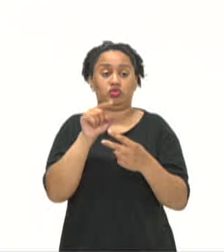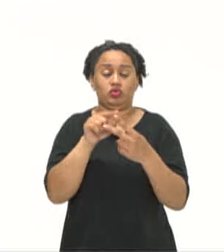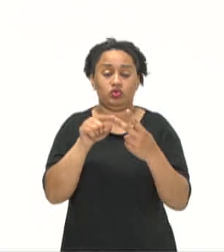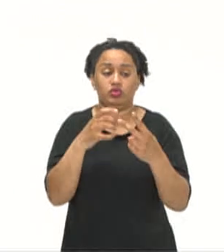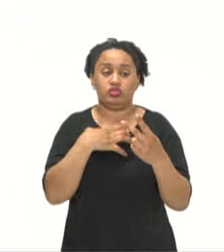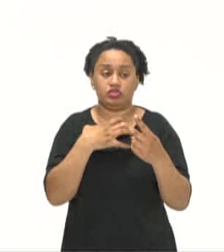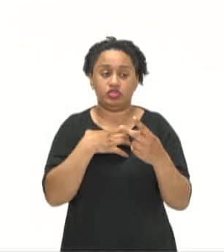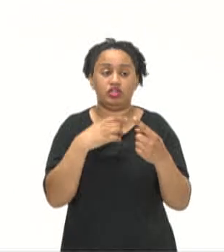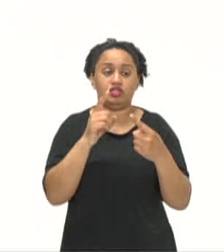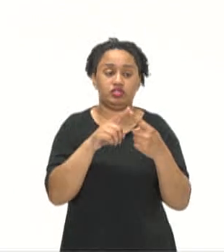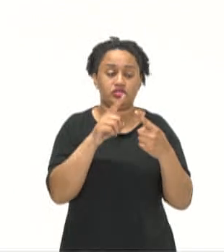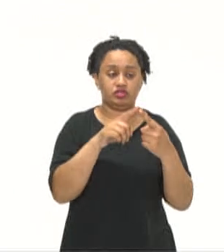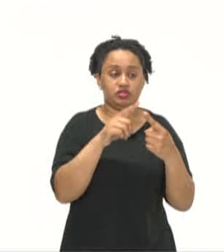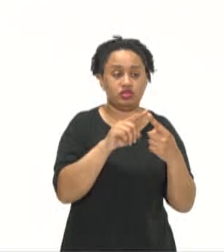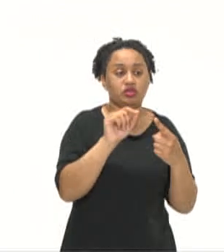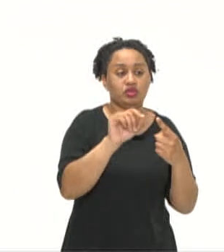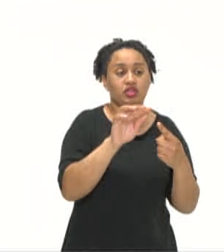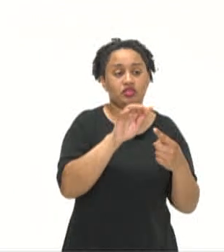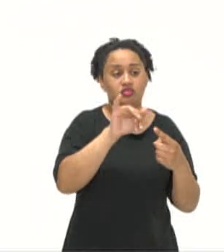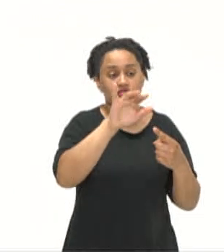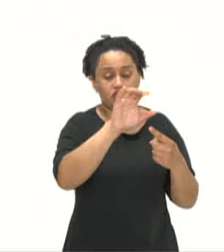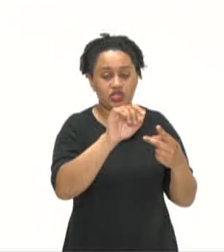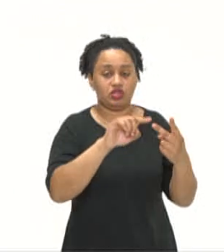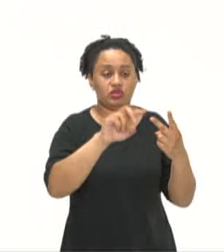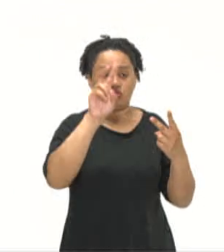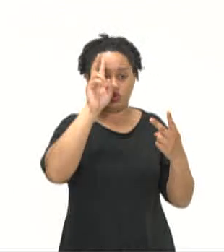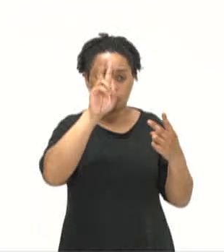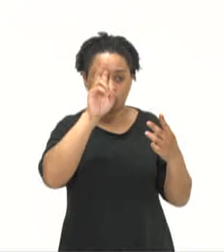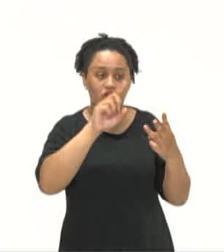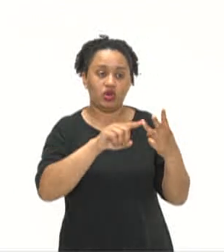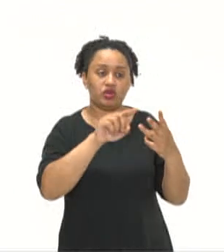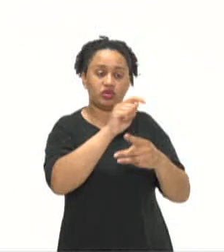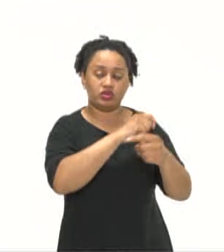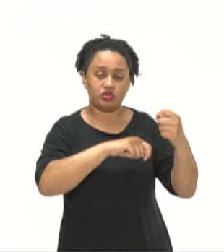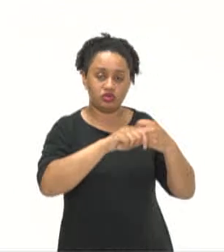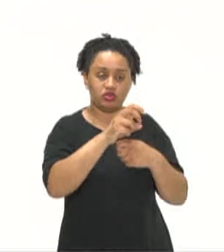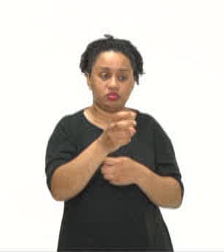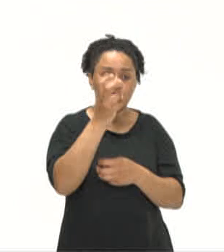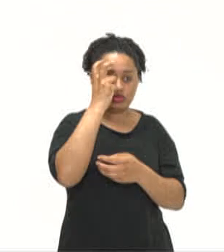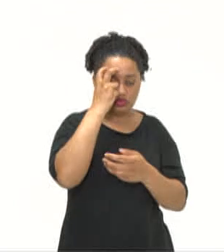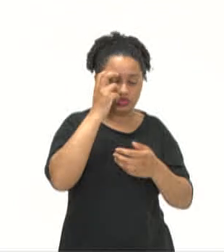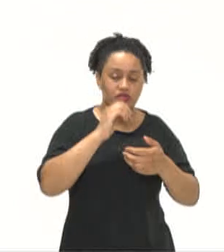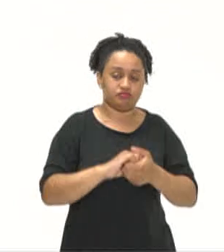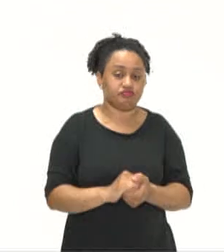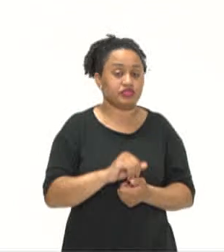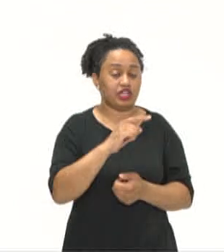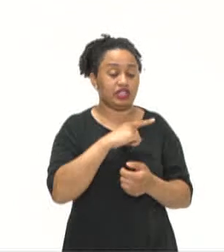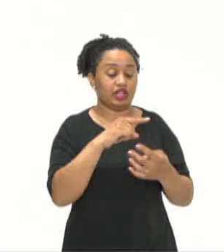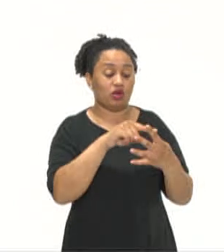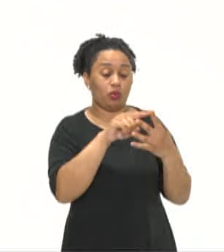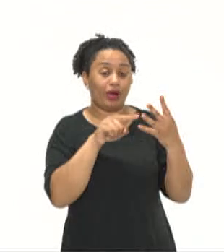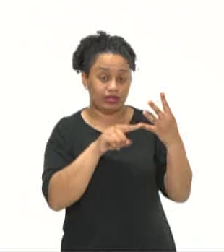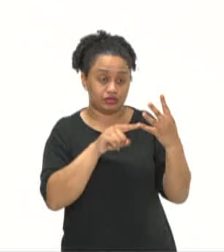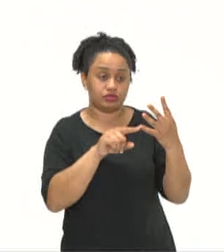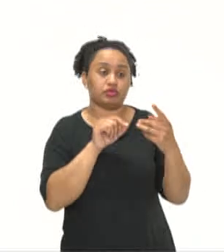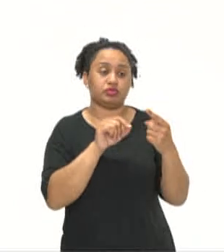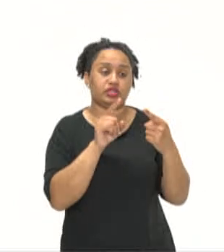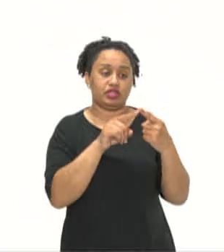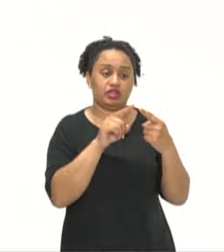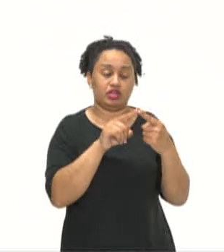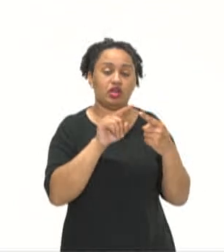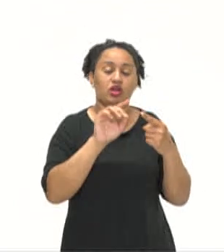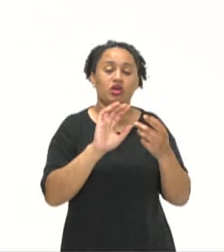maneira: regionalização segundo os critérios físicos, históricos, econômicos e culturais. Quatro regiões: